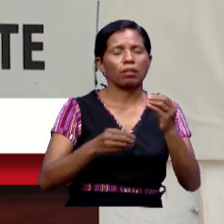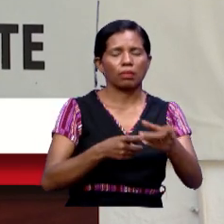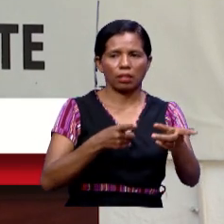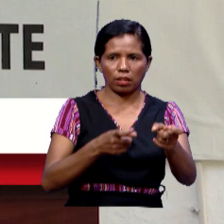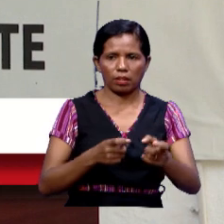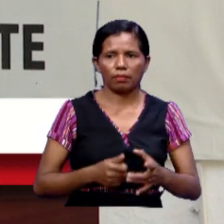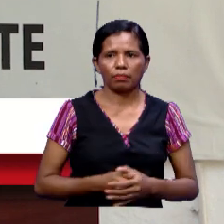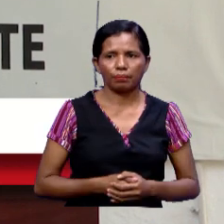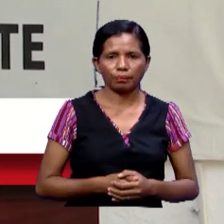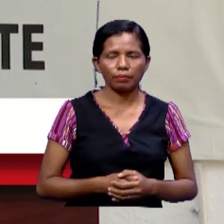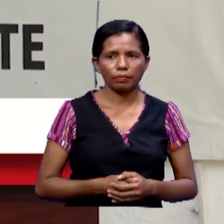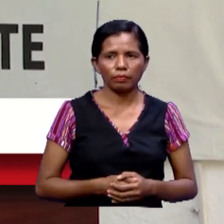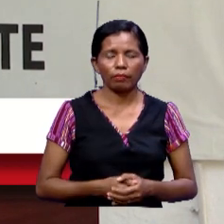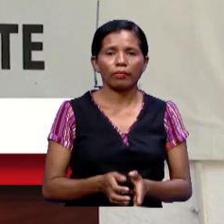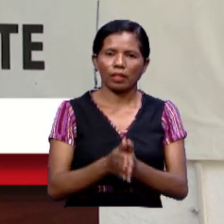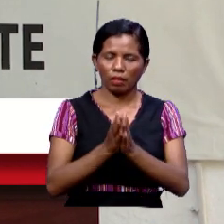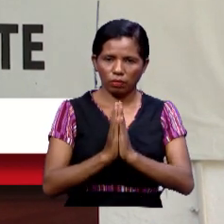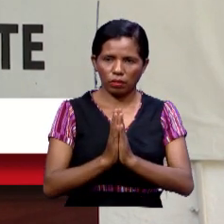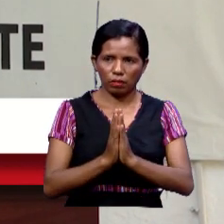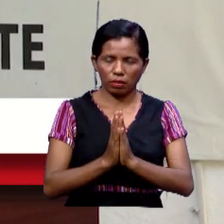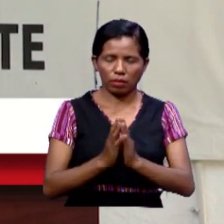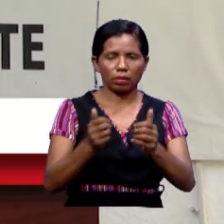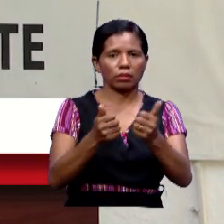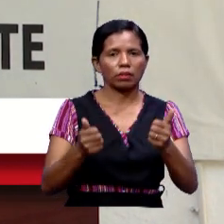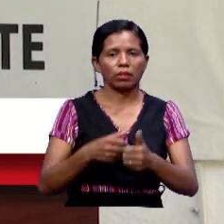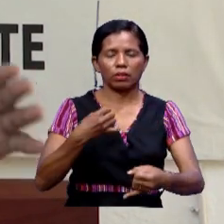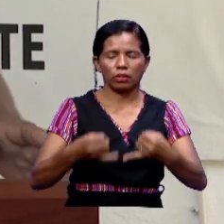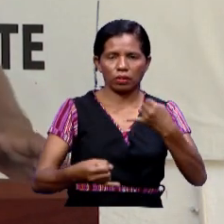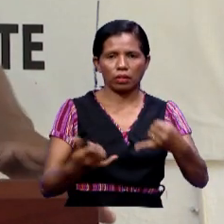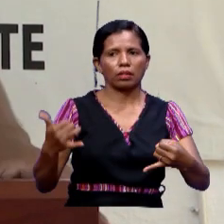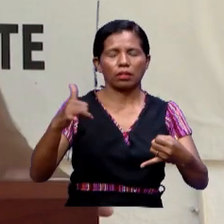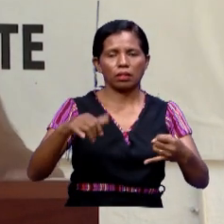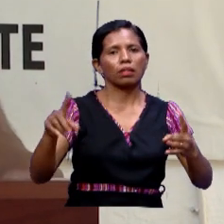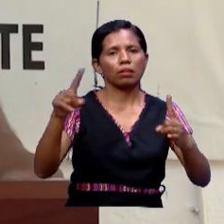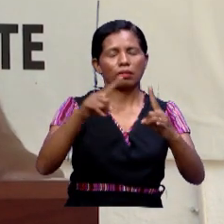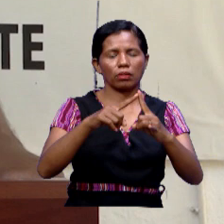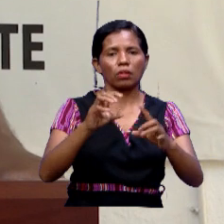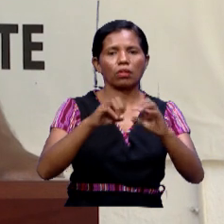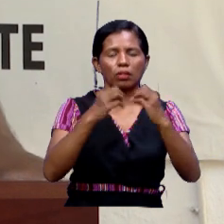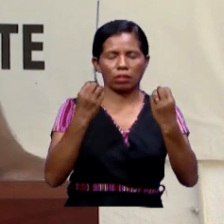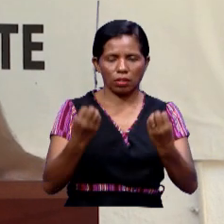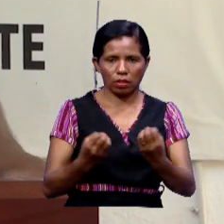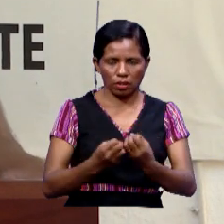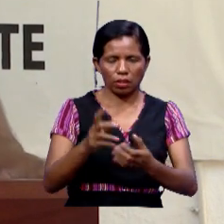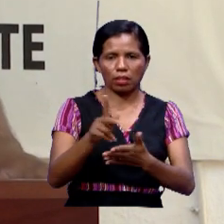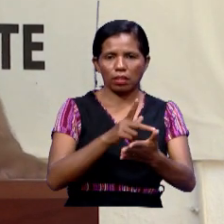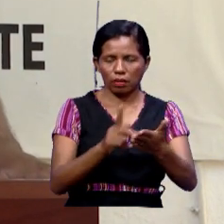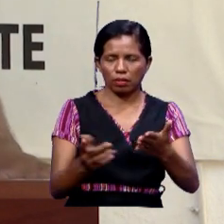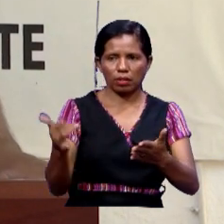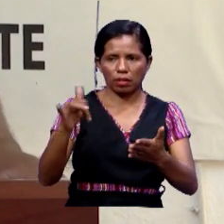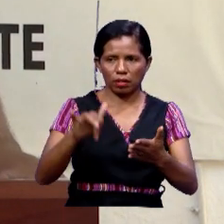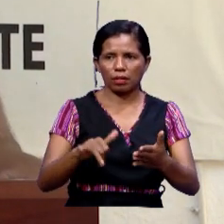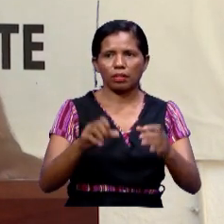acontecendo. Nebe Kusu, a autoridade judiciária, nós, a organização de investigação criminal,